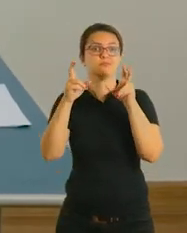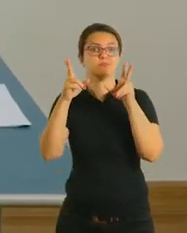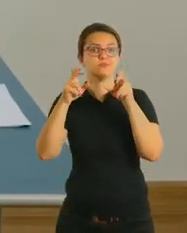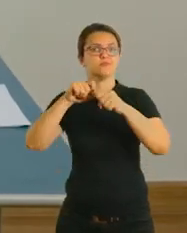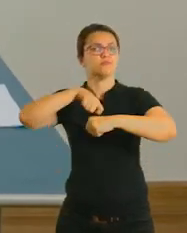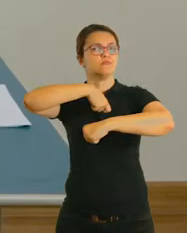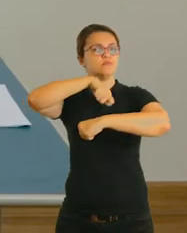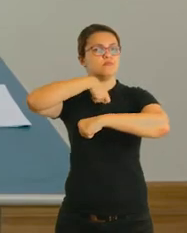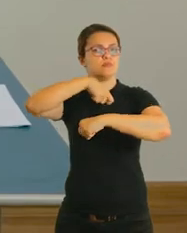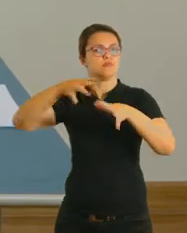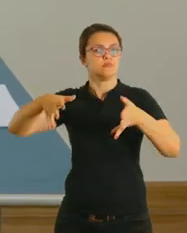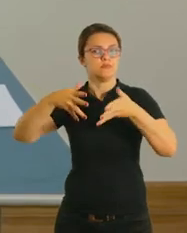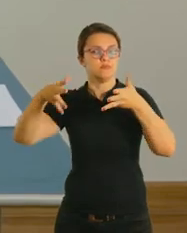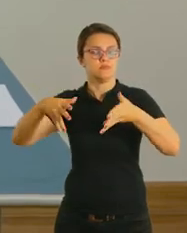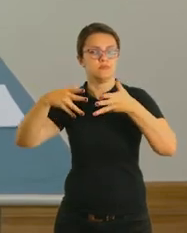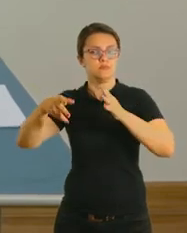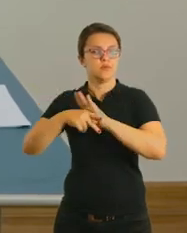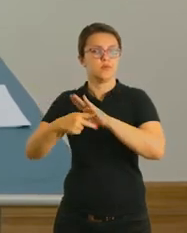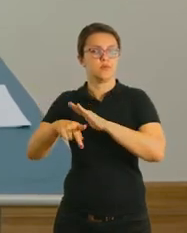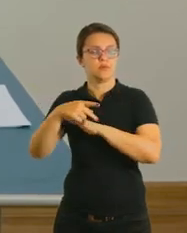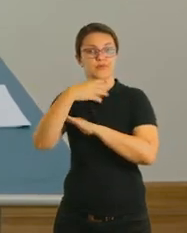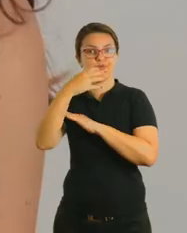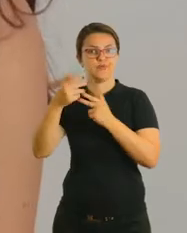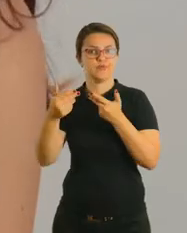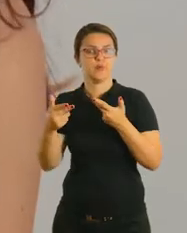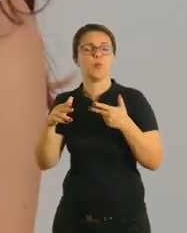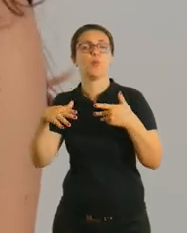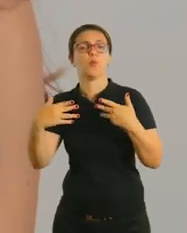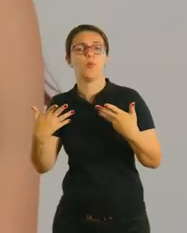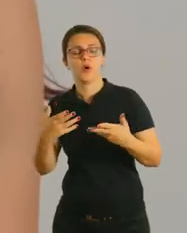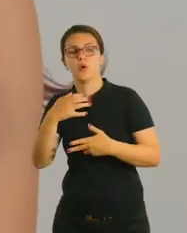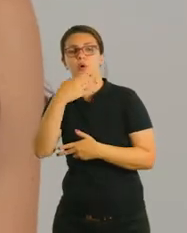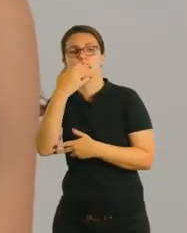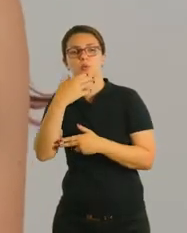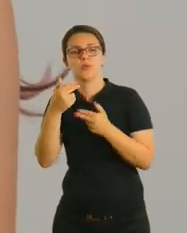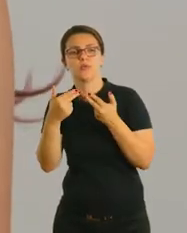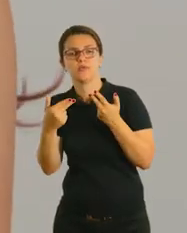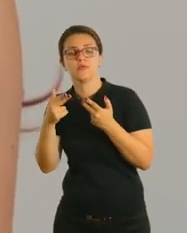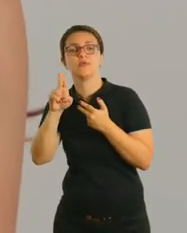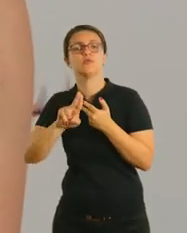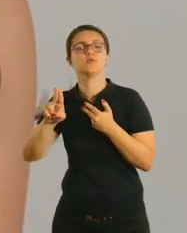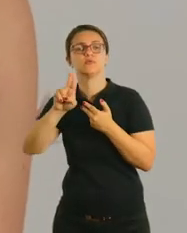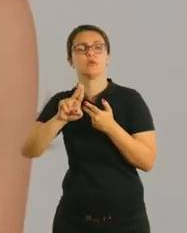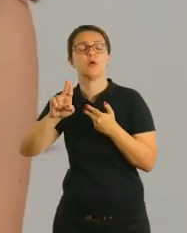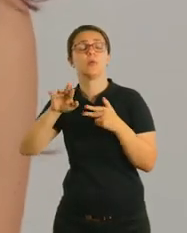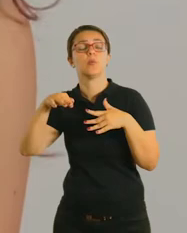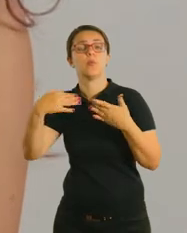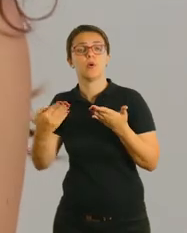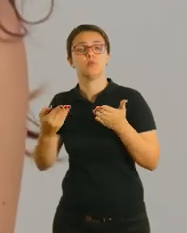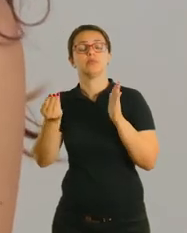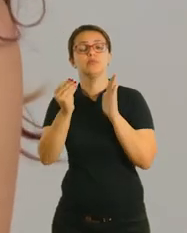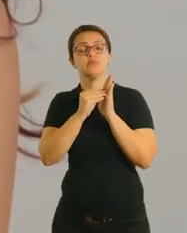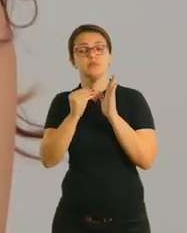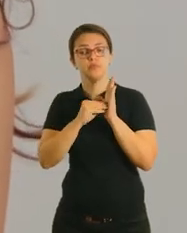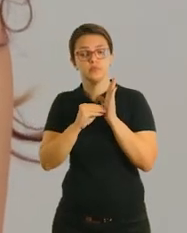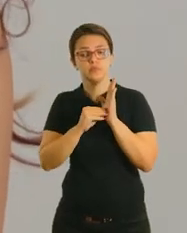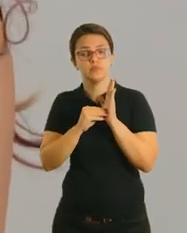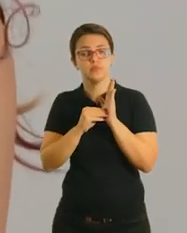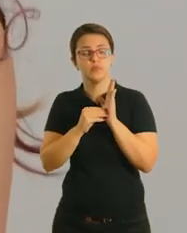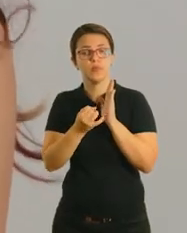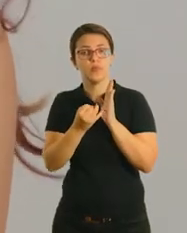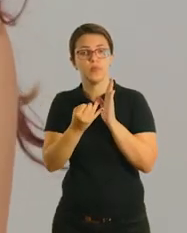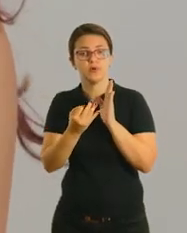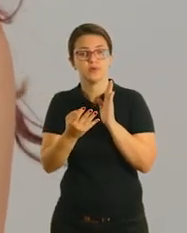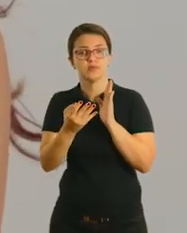vocês pretendem dar para essa salada de frutas. Quais são as frutas que vocês irão utilizar?